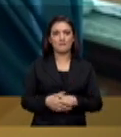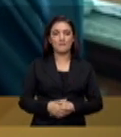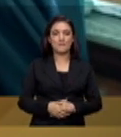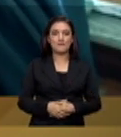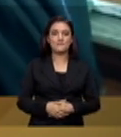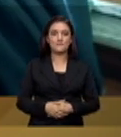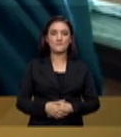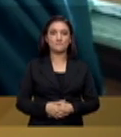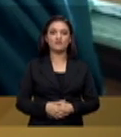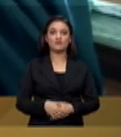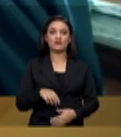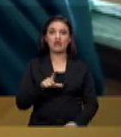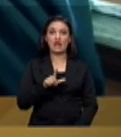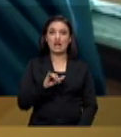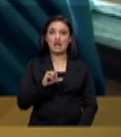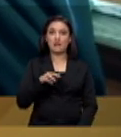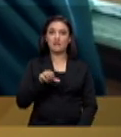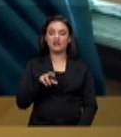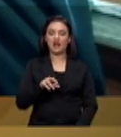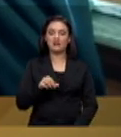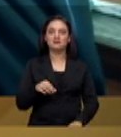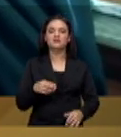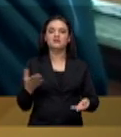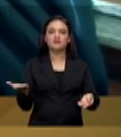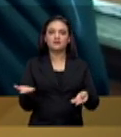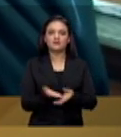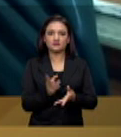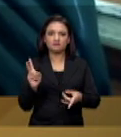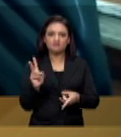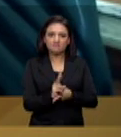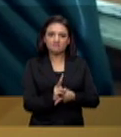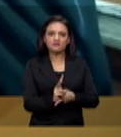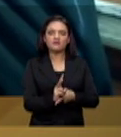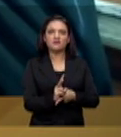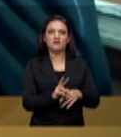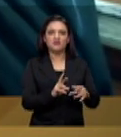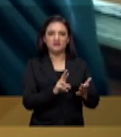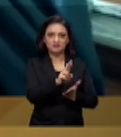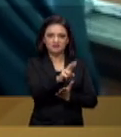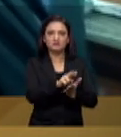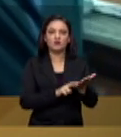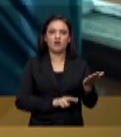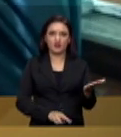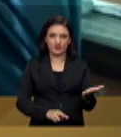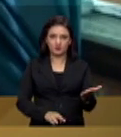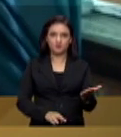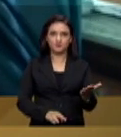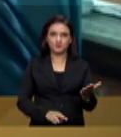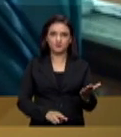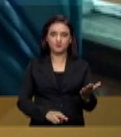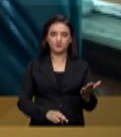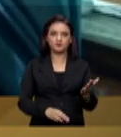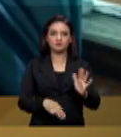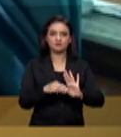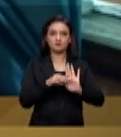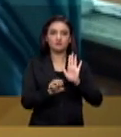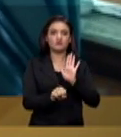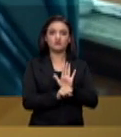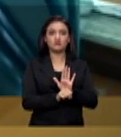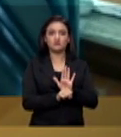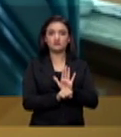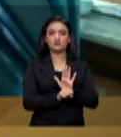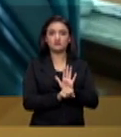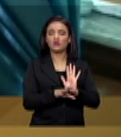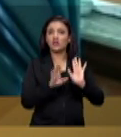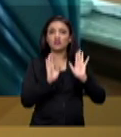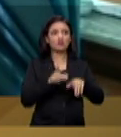A liminar do relator em mandado de segurança tem